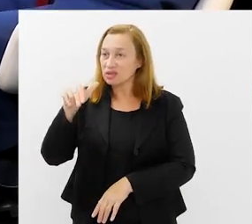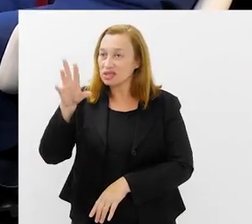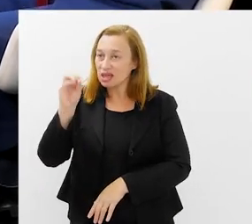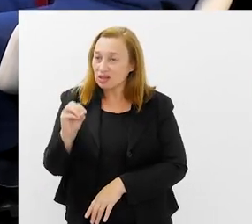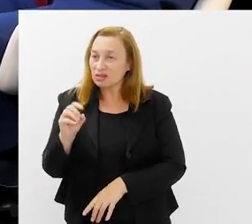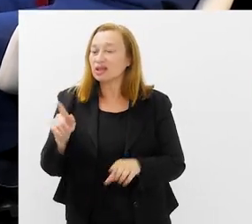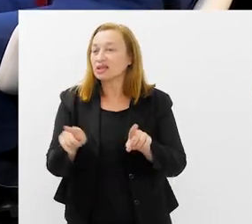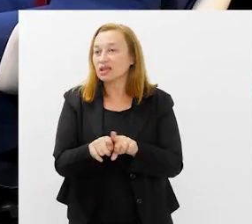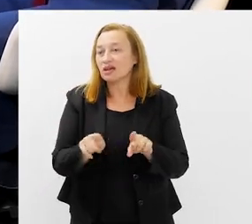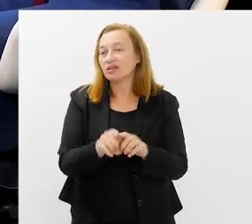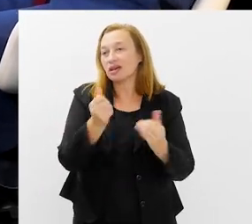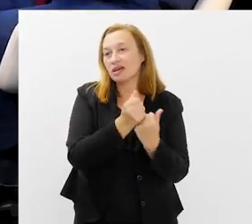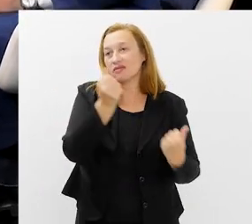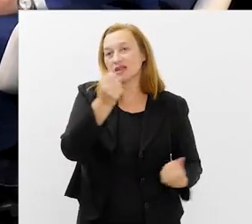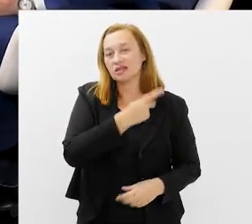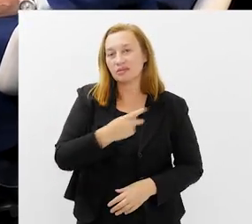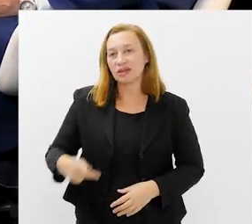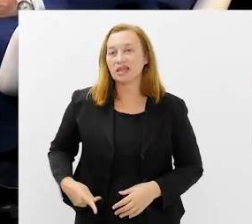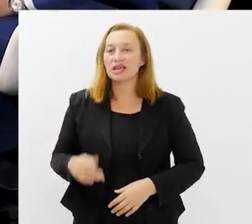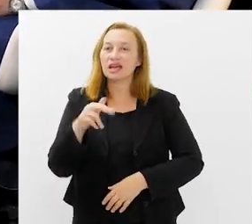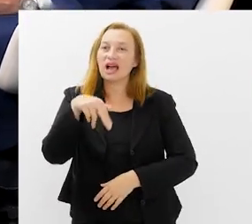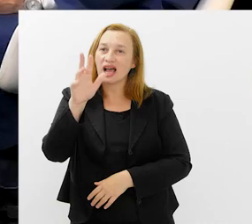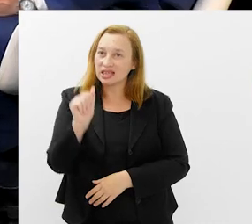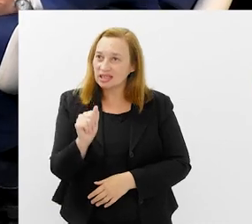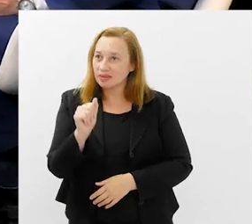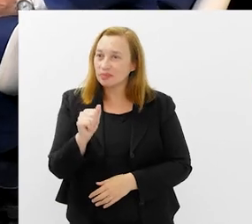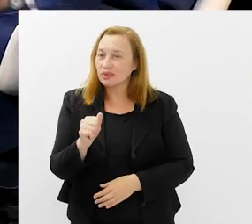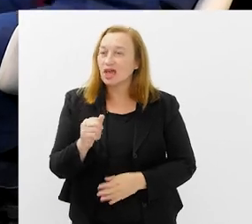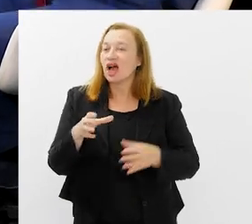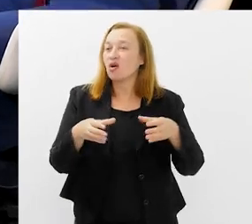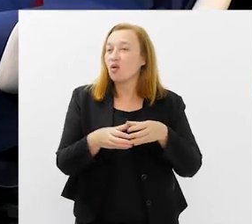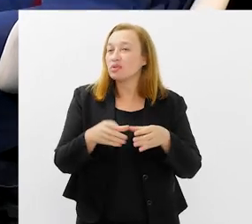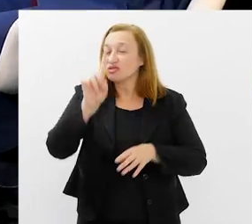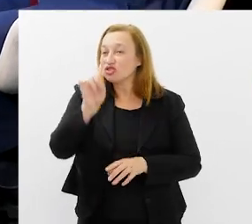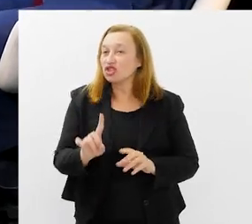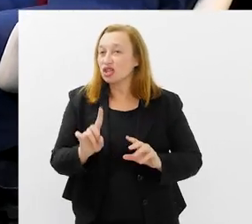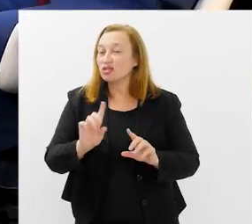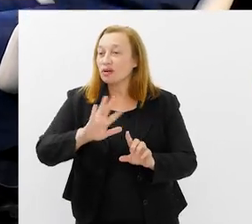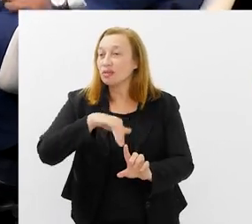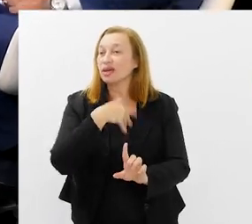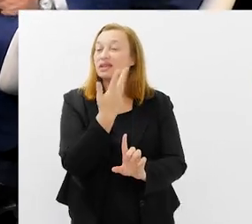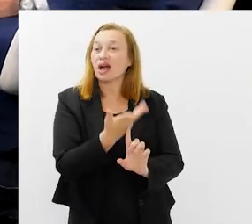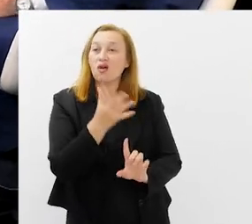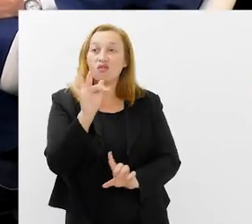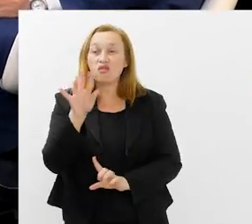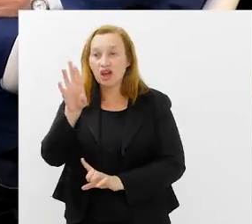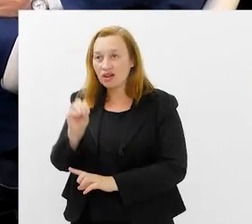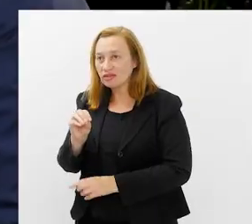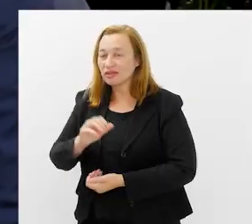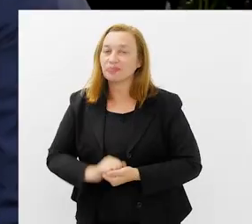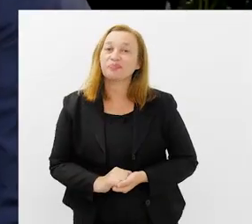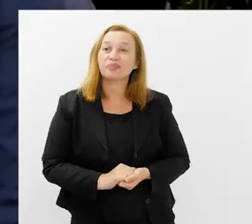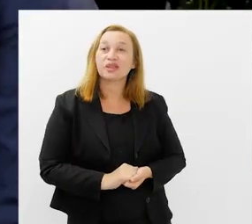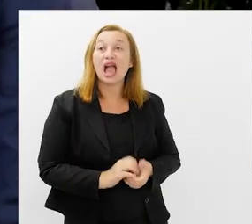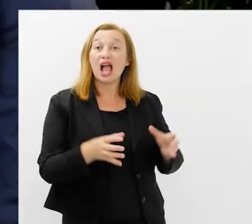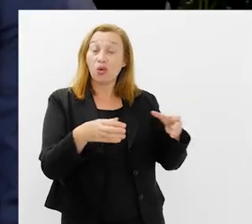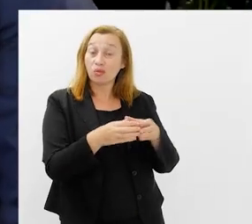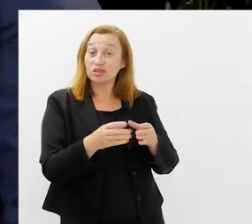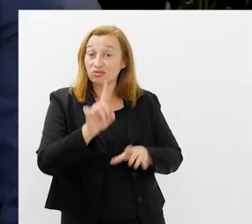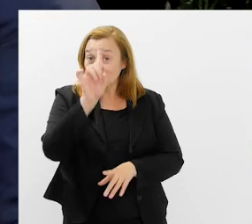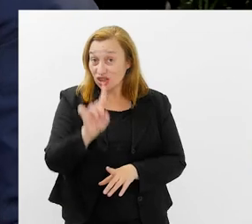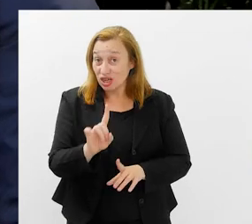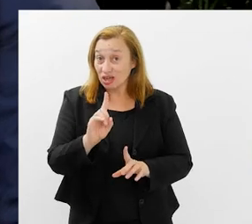presidente Luciano Bandeira e a nossa vice-presidenta Ana Tereza Basílio. A Comissão de Direito Ambiental, Flávio. A Comissão de